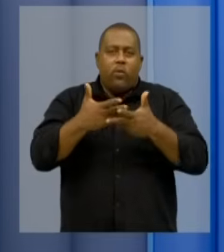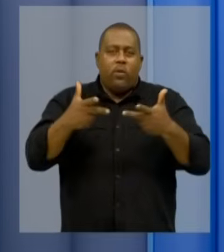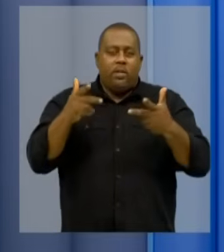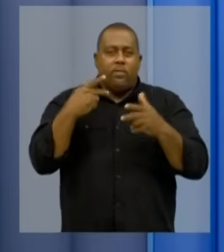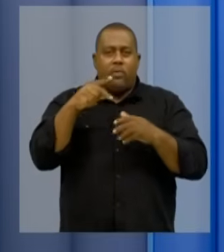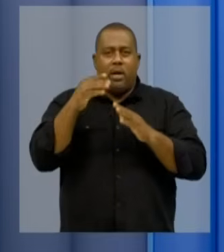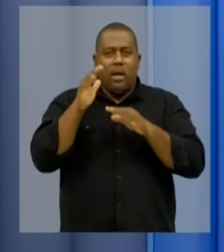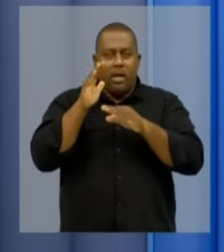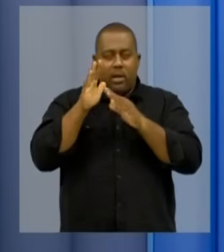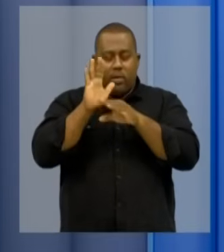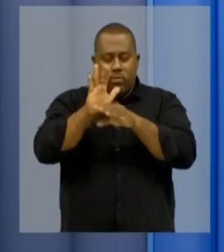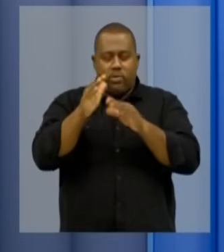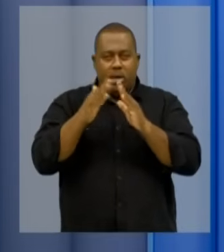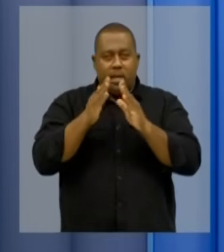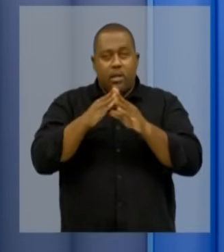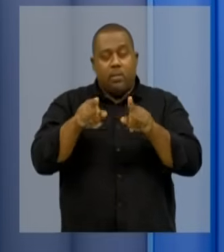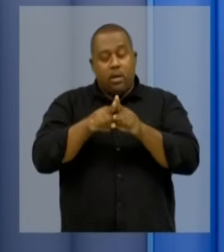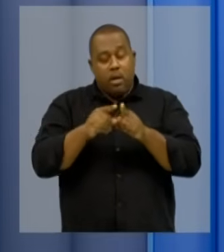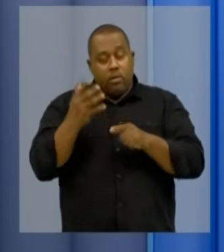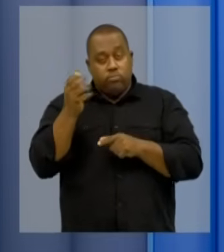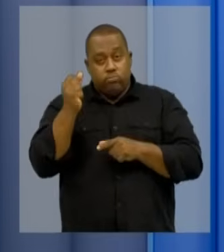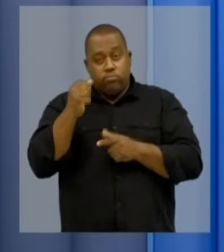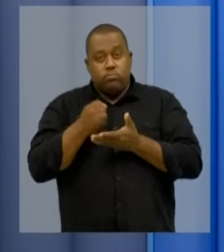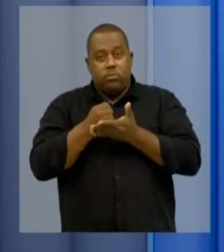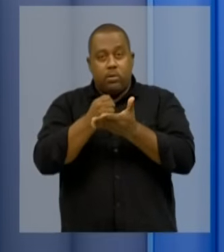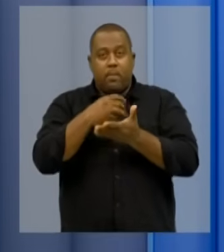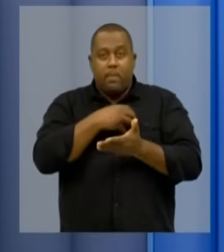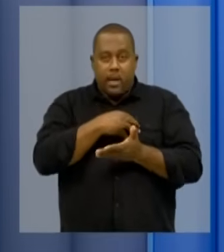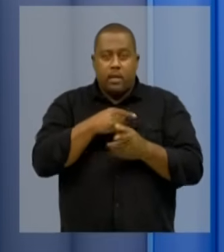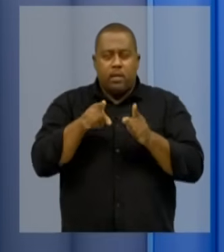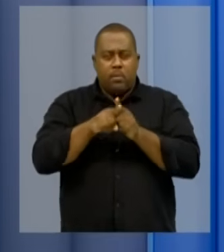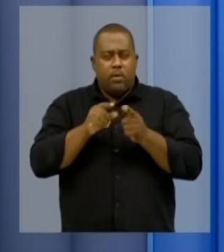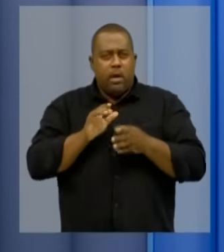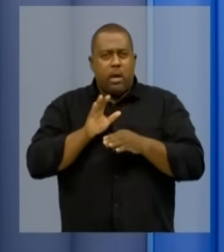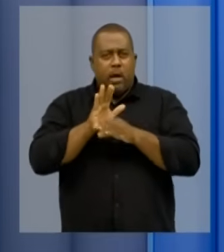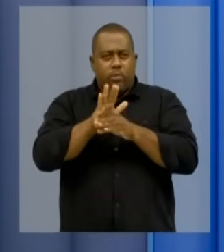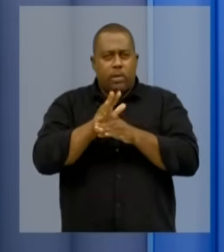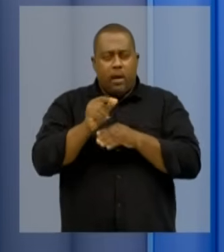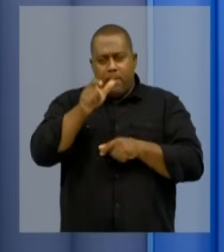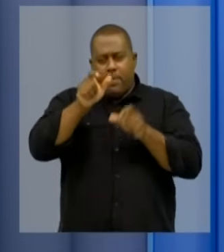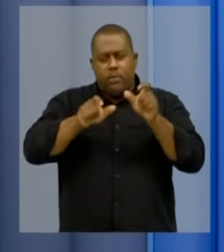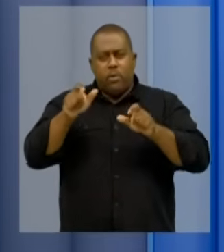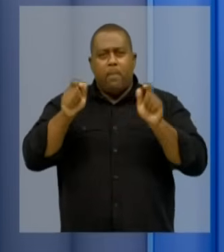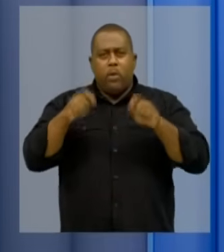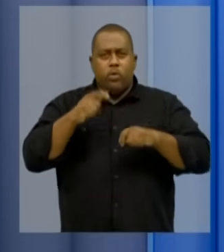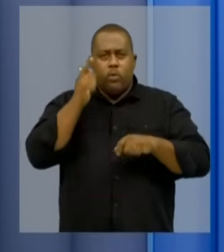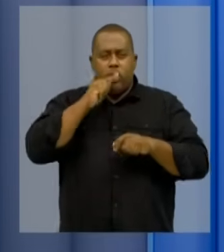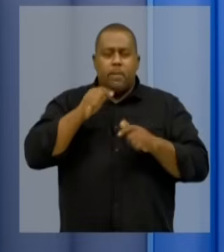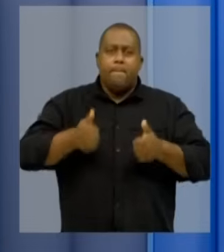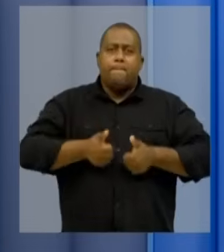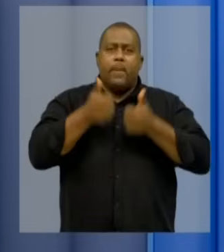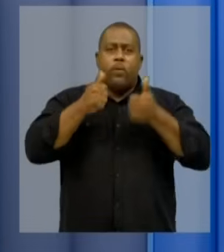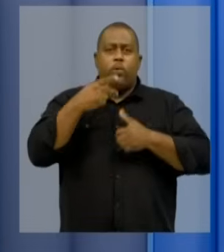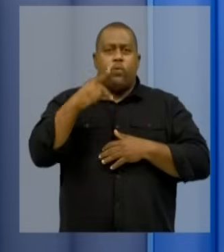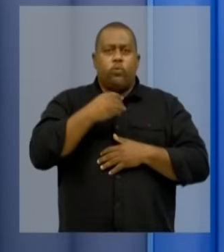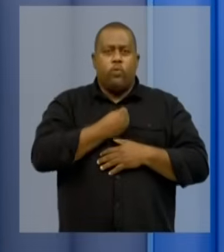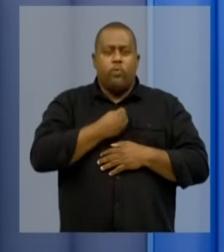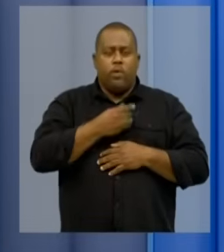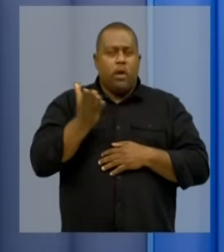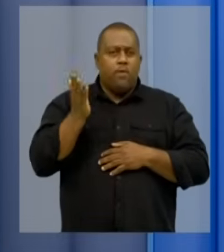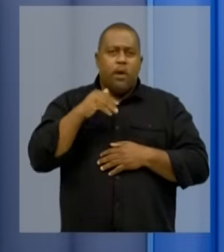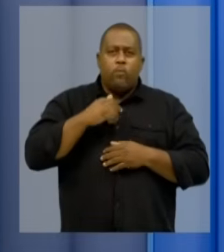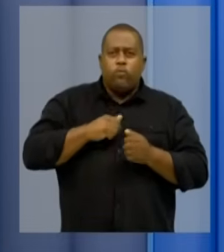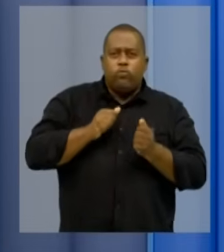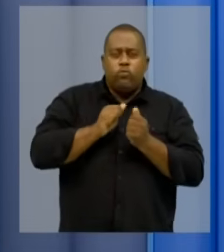dar ainda um complemento de renda para que o cidadão, que sabe onde o calo aperta, possa melhorar assim a sua vida. Vamos juntos, porque